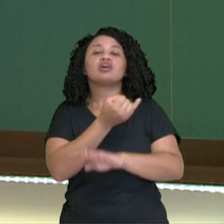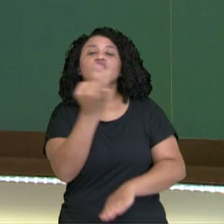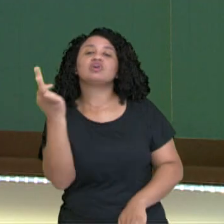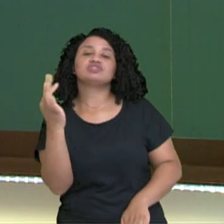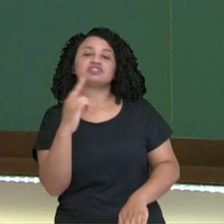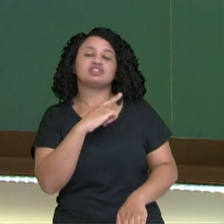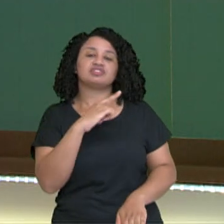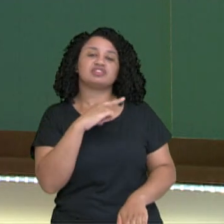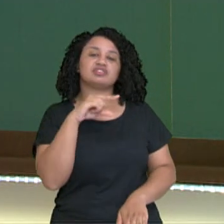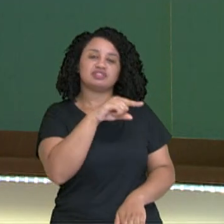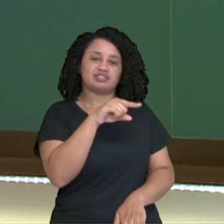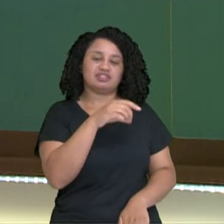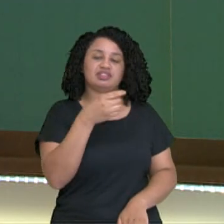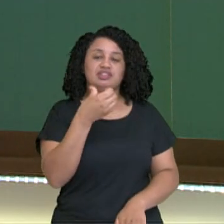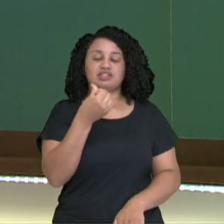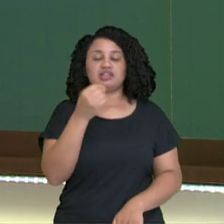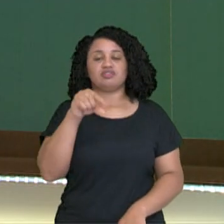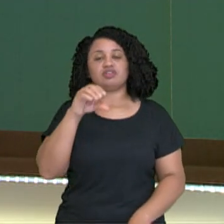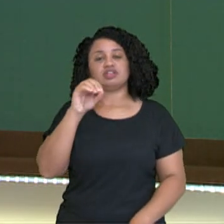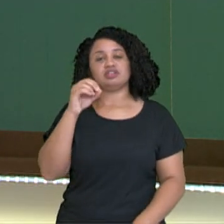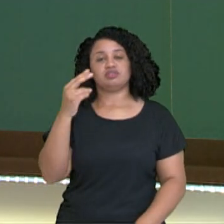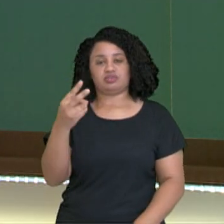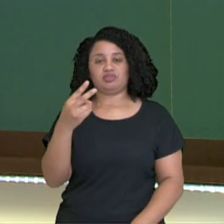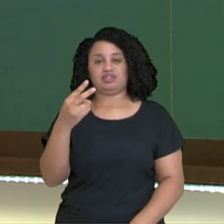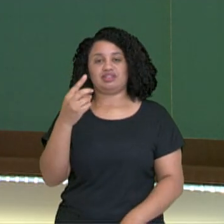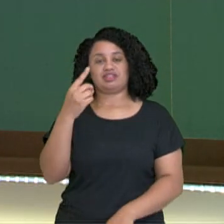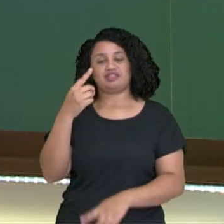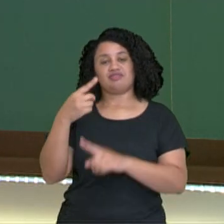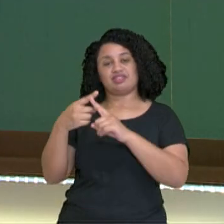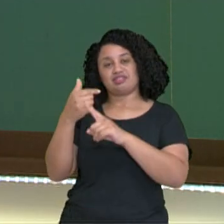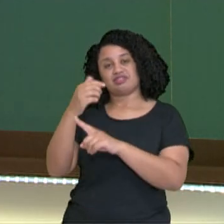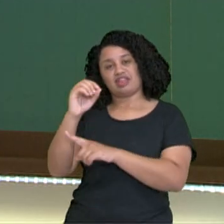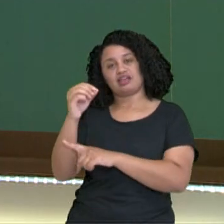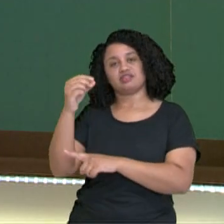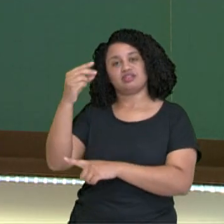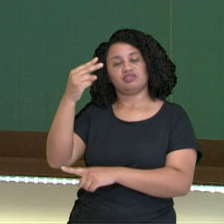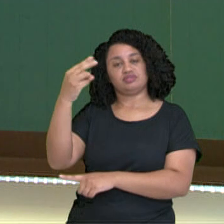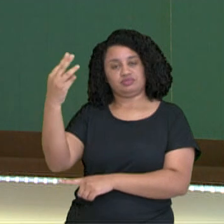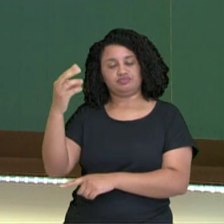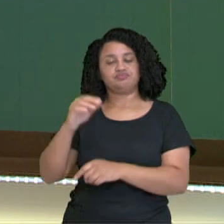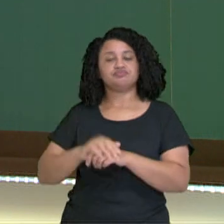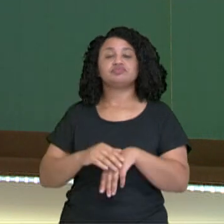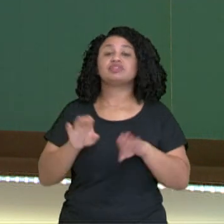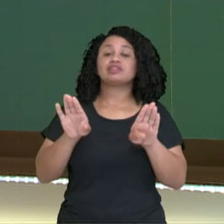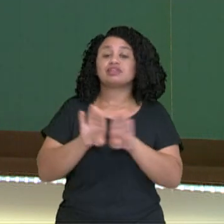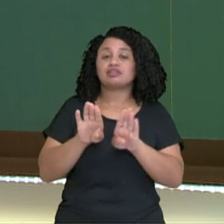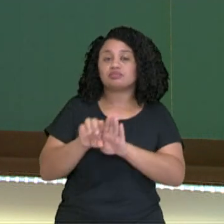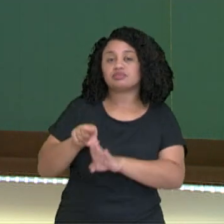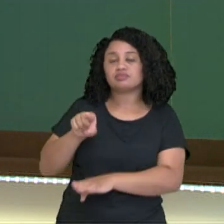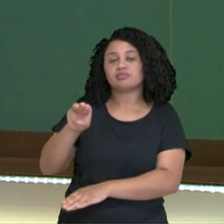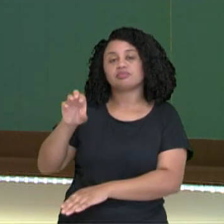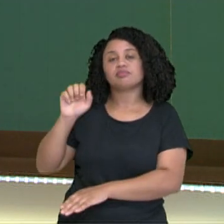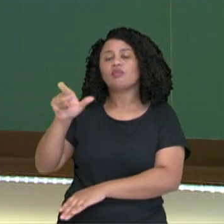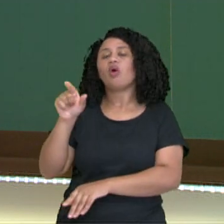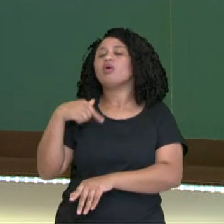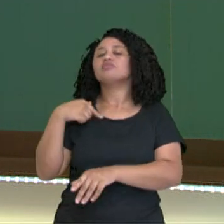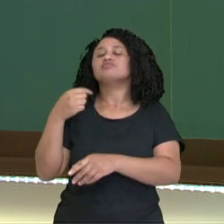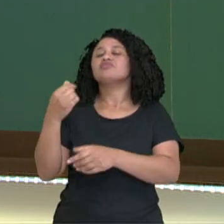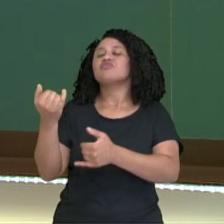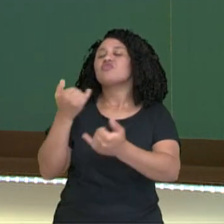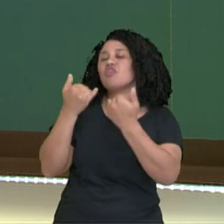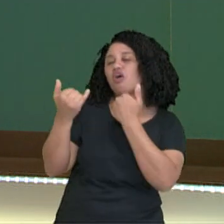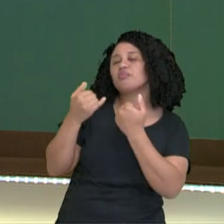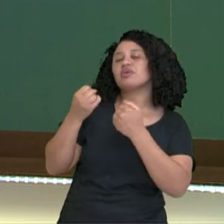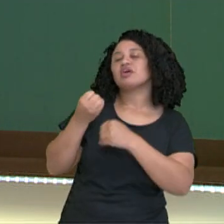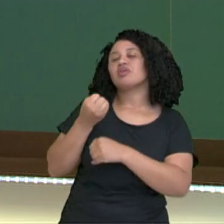de 602, 10 a 23. Outro detalhe, mol também nos informa a respeito da